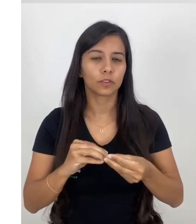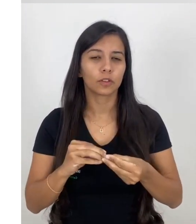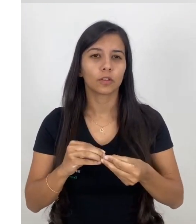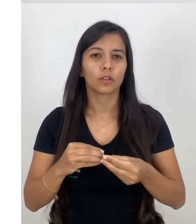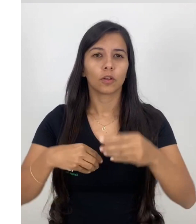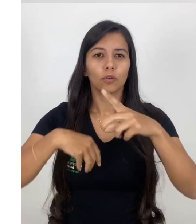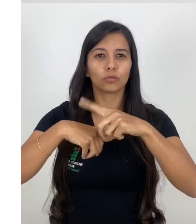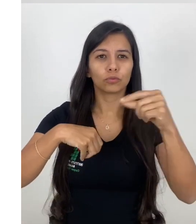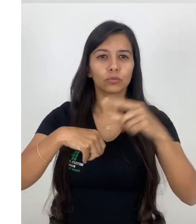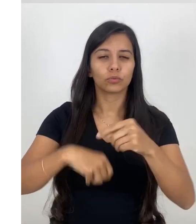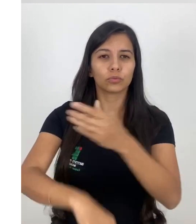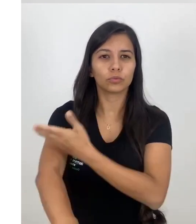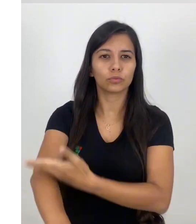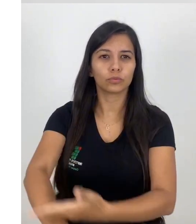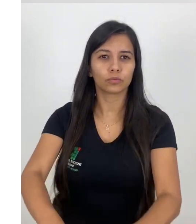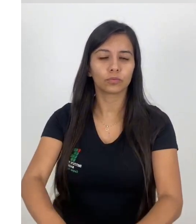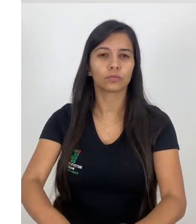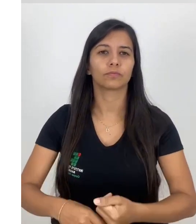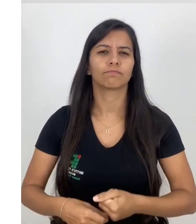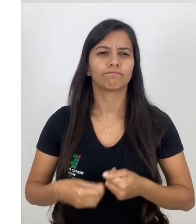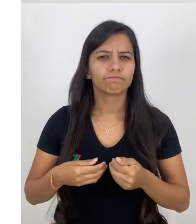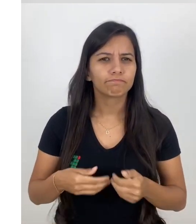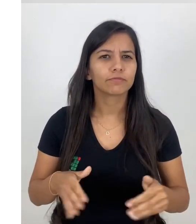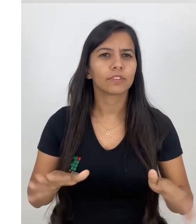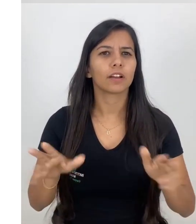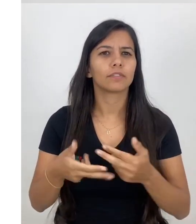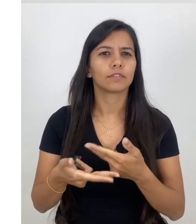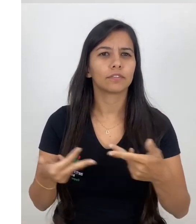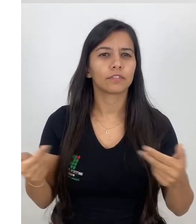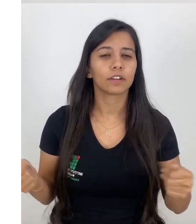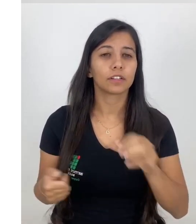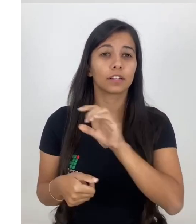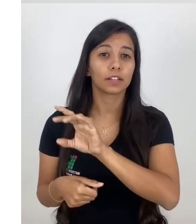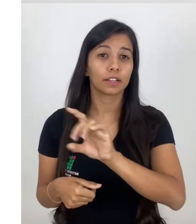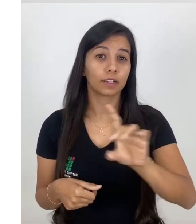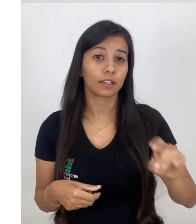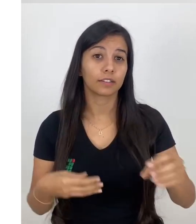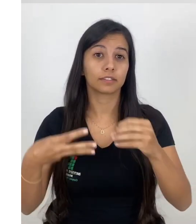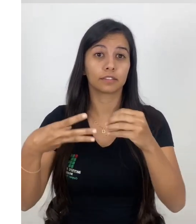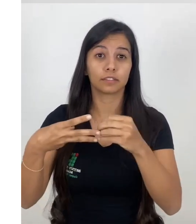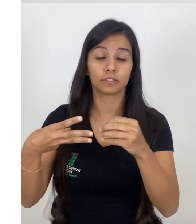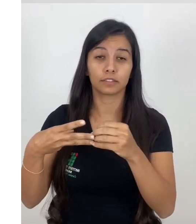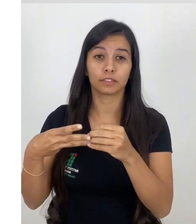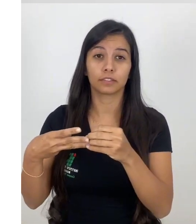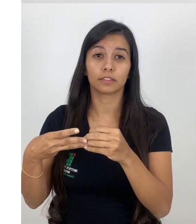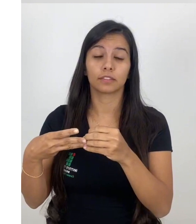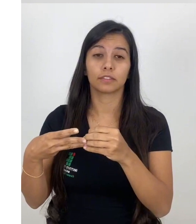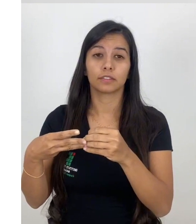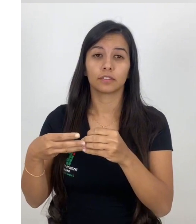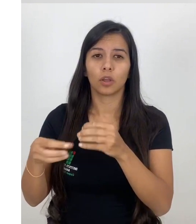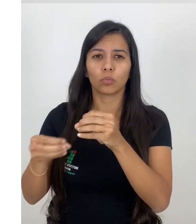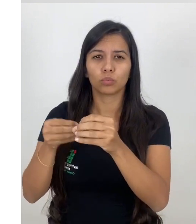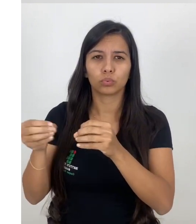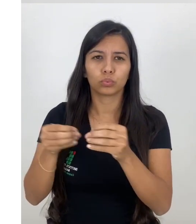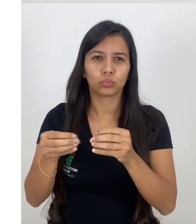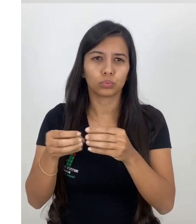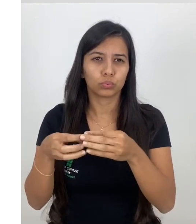né, os glóbulos brancos, os linfócitos e por aí vai. Cada uma dessas células são chamadas de